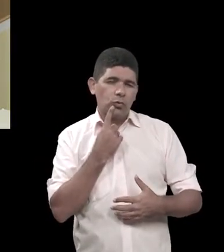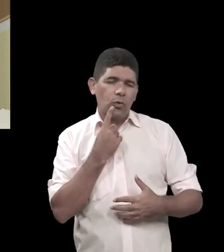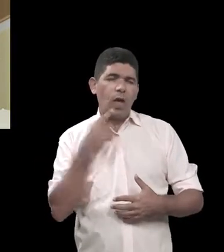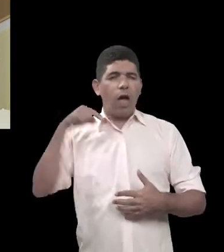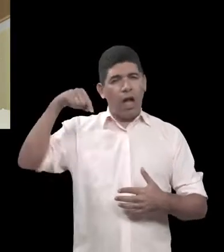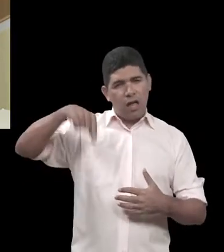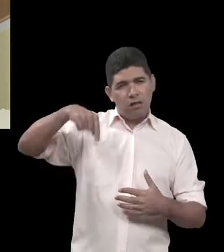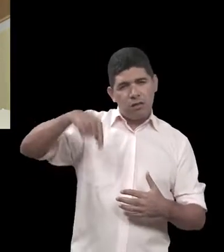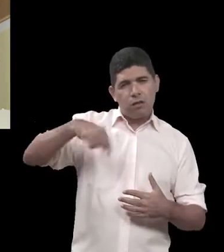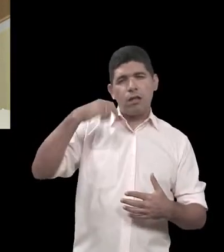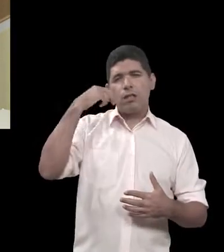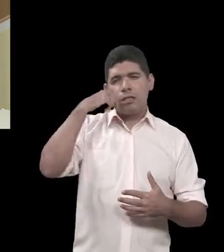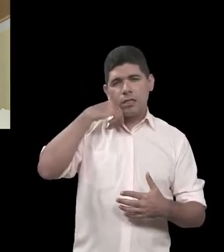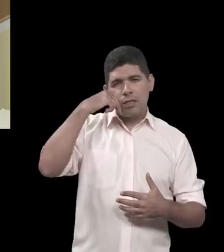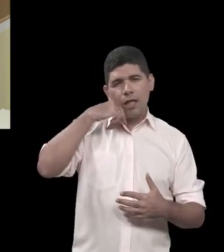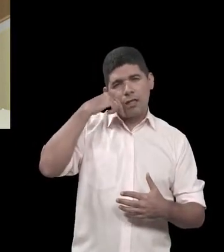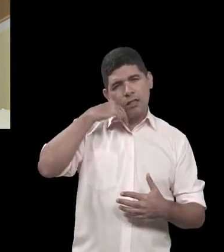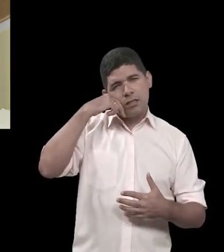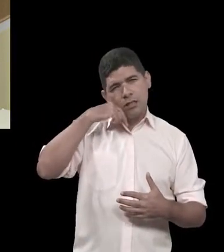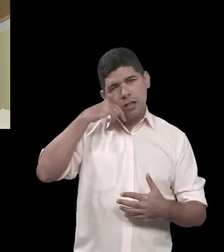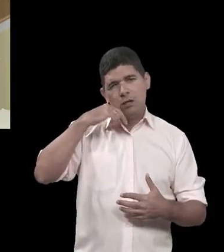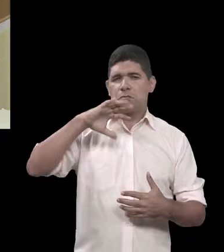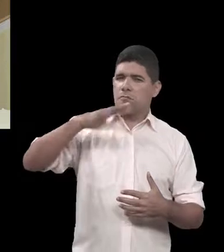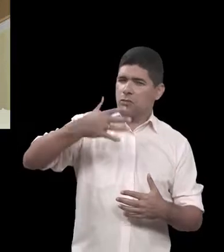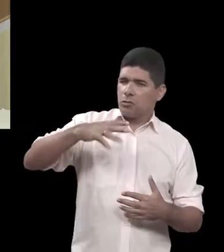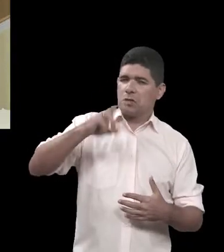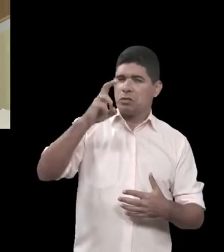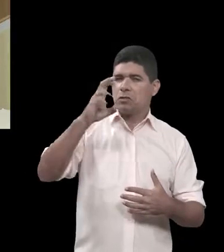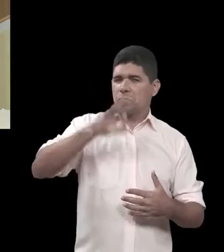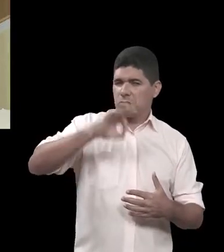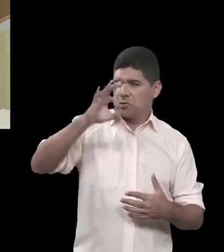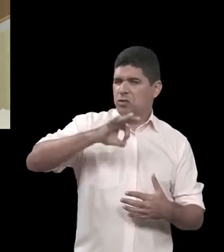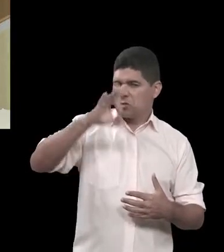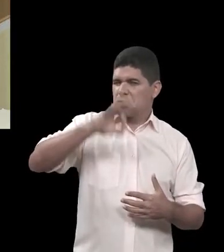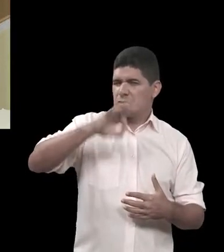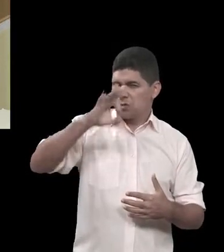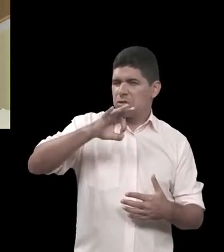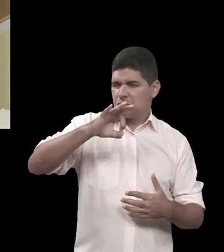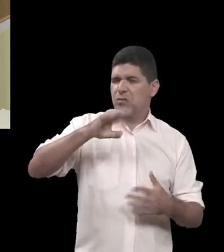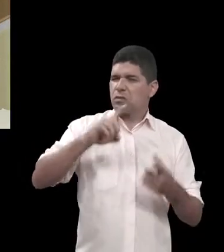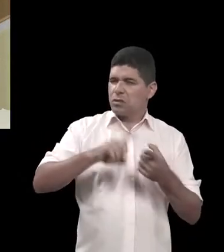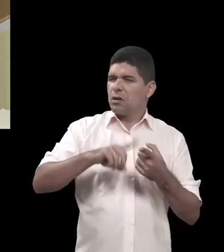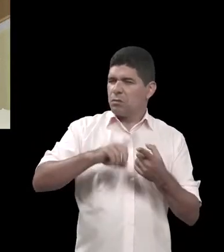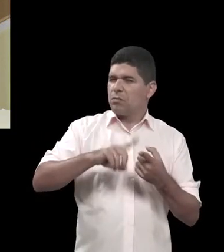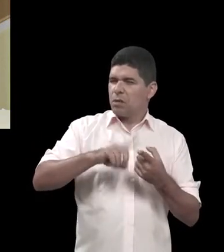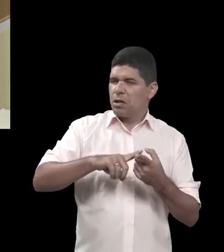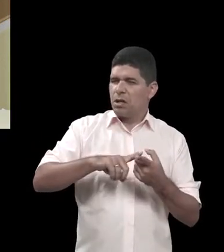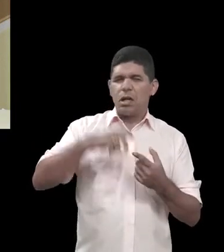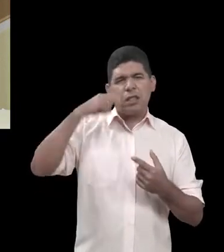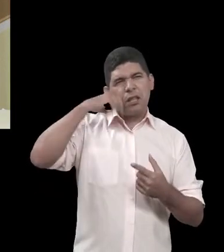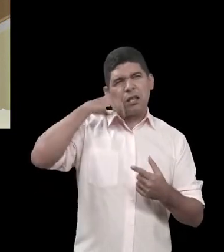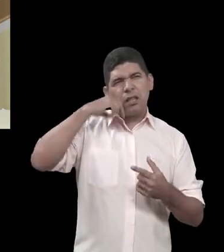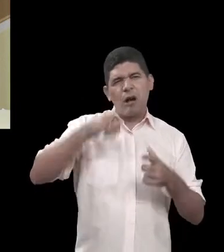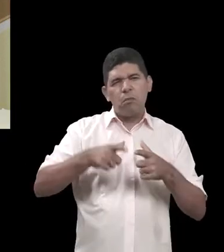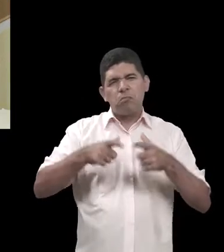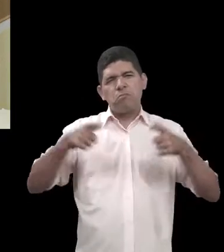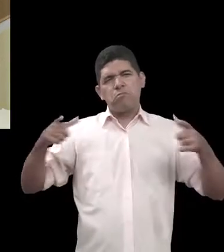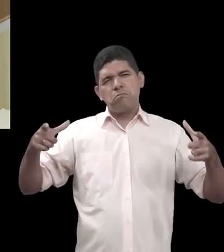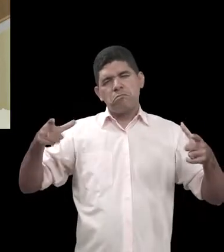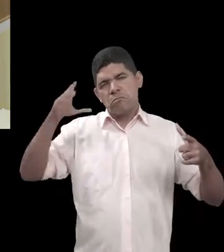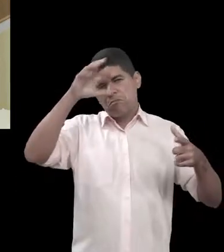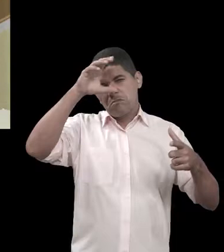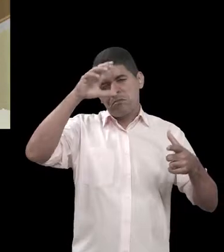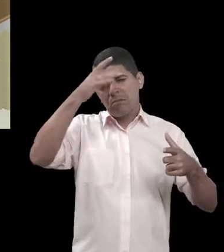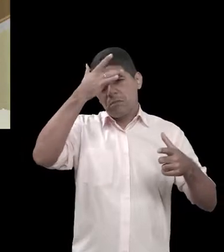a população, aproximadamente 5% tem. Se a gente pensar, acho que aqui tem aproximadamente o quê? 1 milhão de habitantes, não